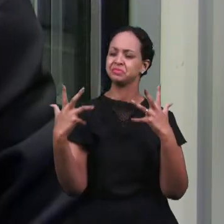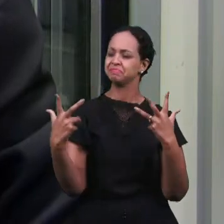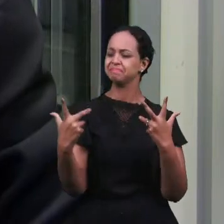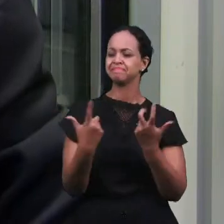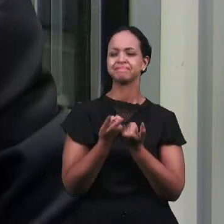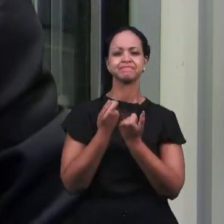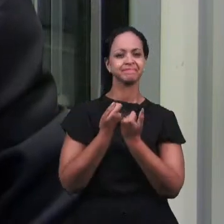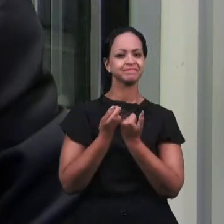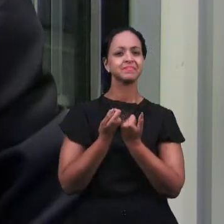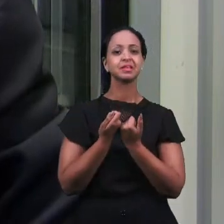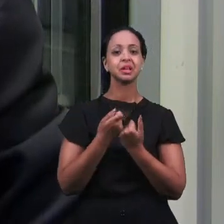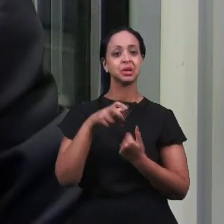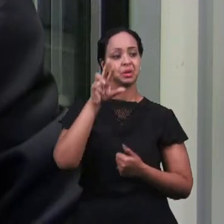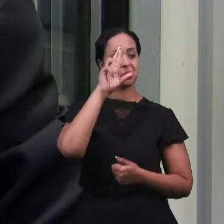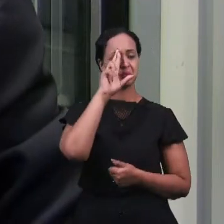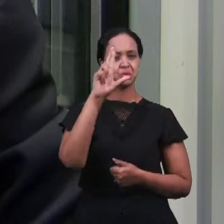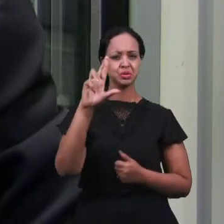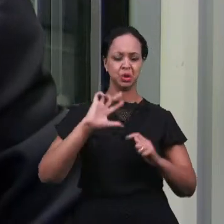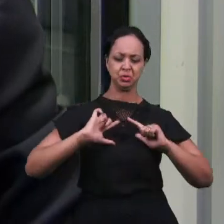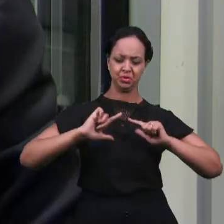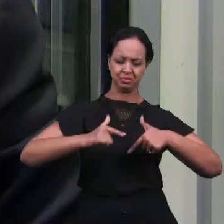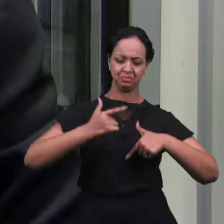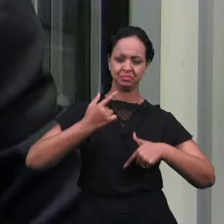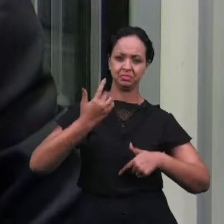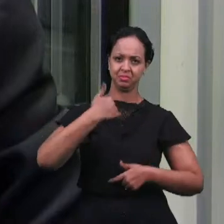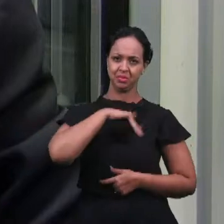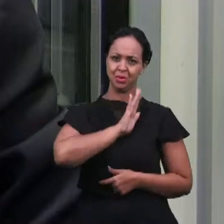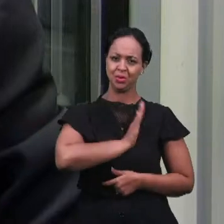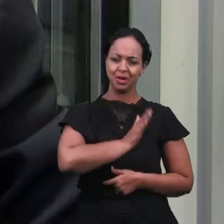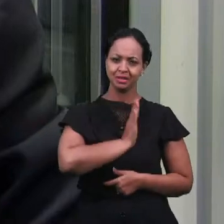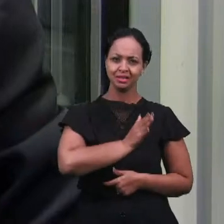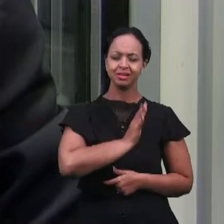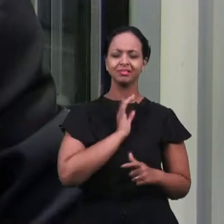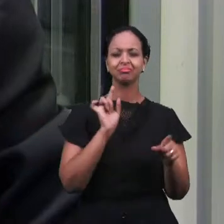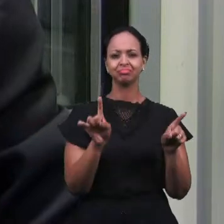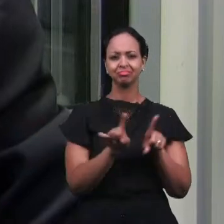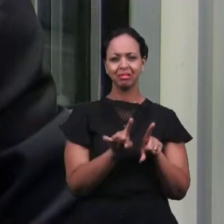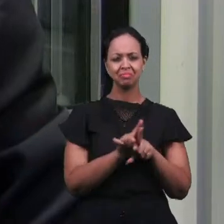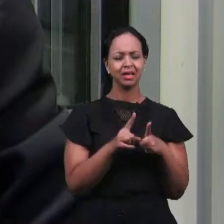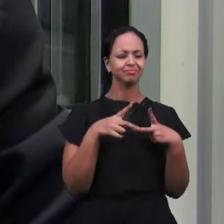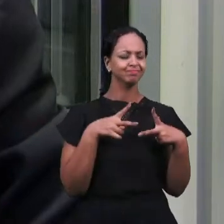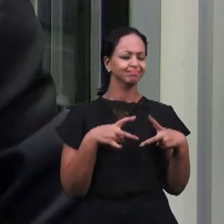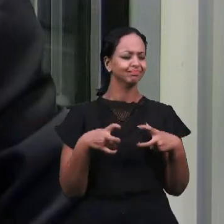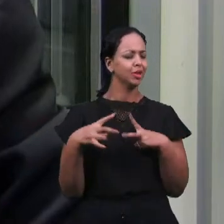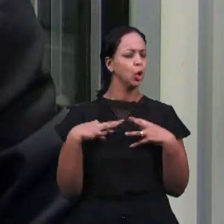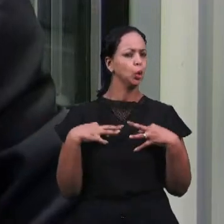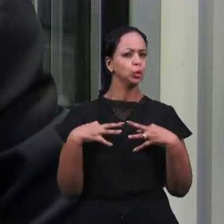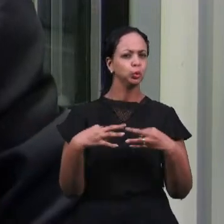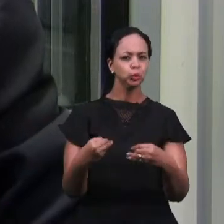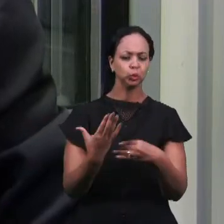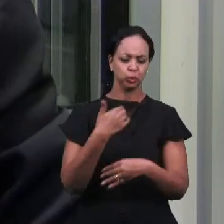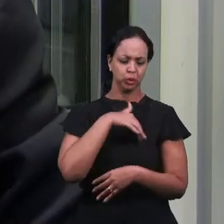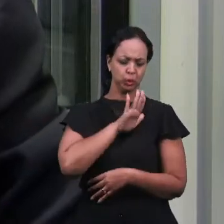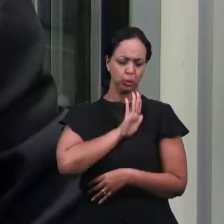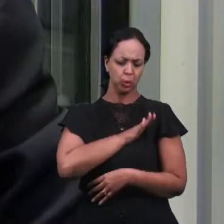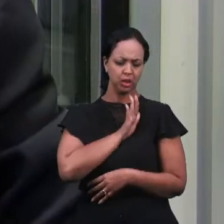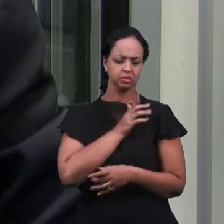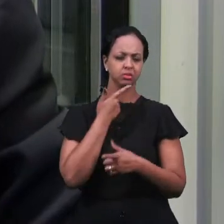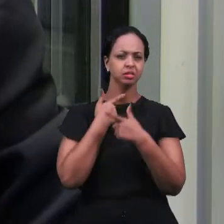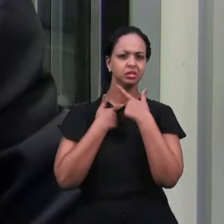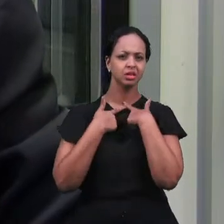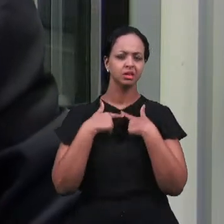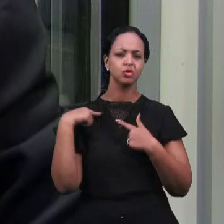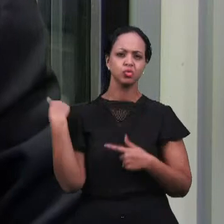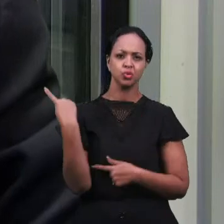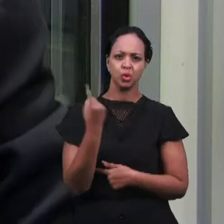extraordinária. E o Senhor falou ao nosso coração, o Senhor identificou tudo aquilo que estava dentro de nós, o nosso desejo.